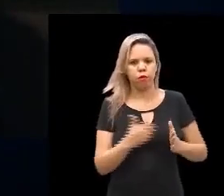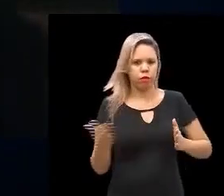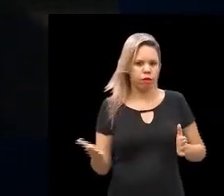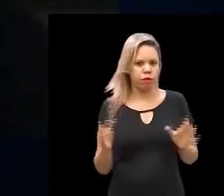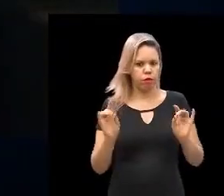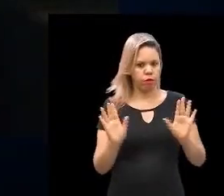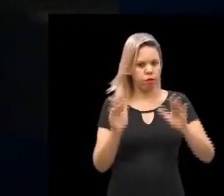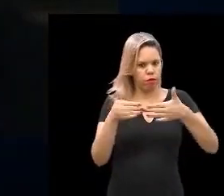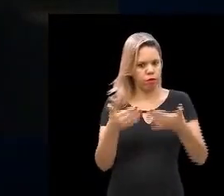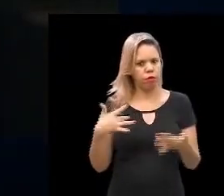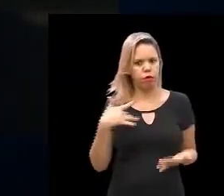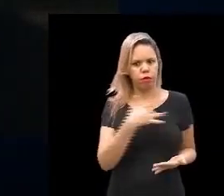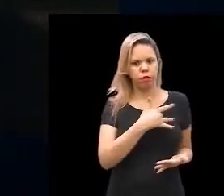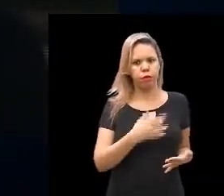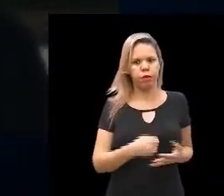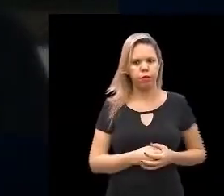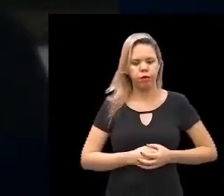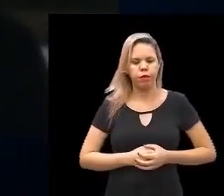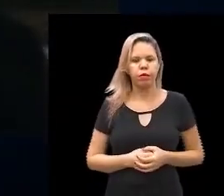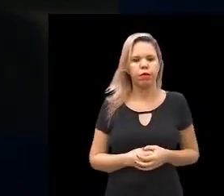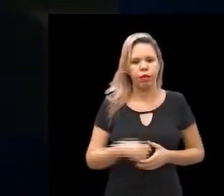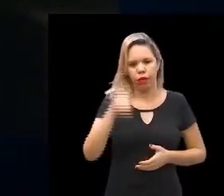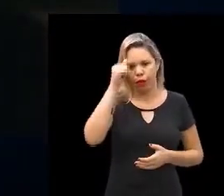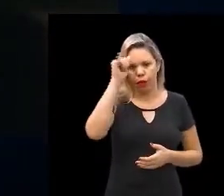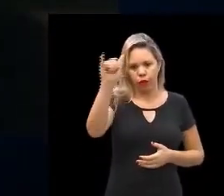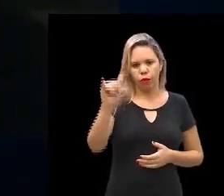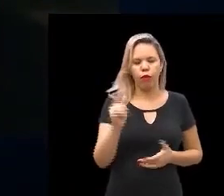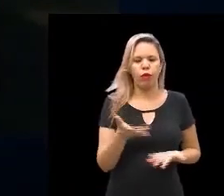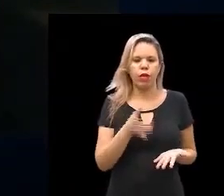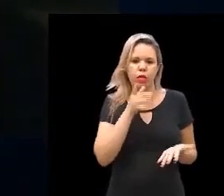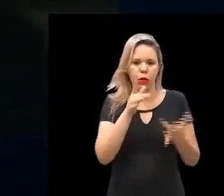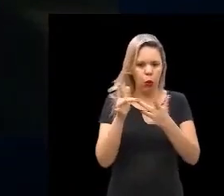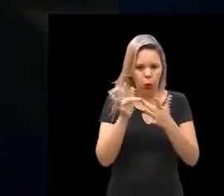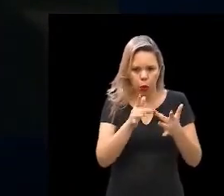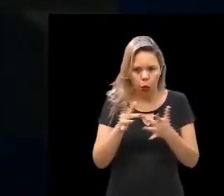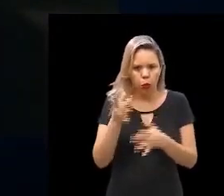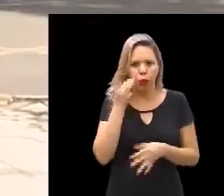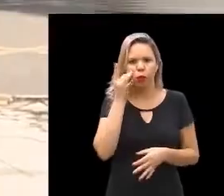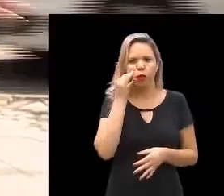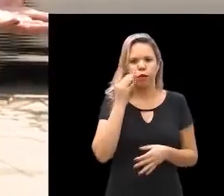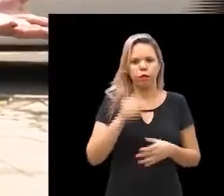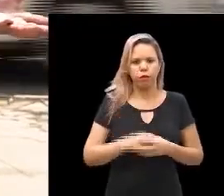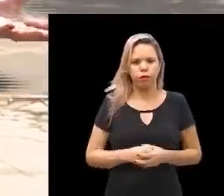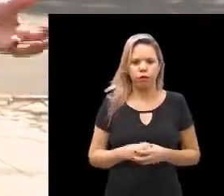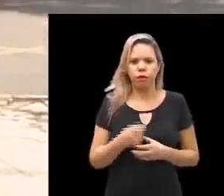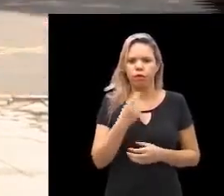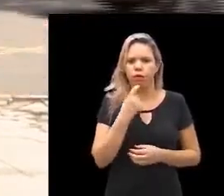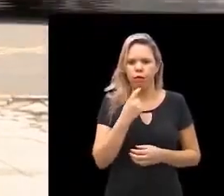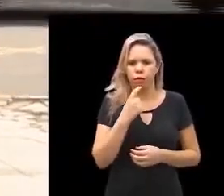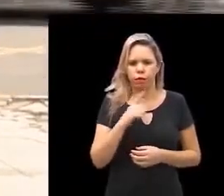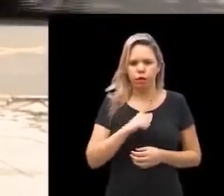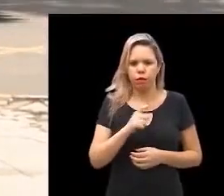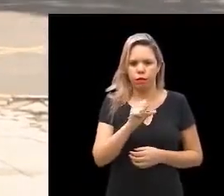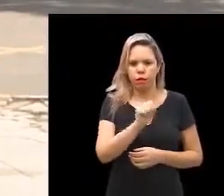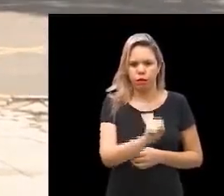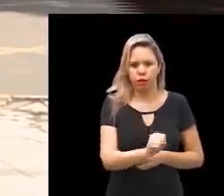situação especial de saúde, evitando o contato presencial. Campinas